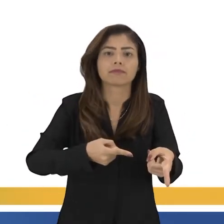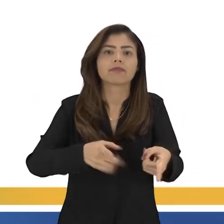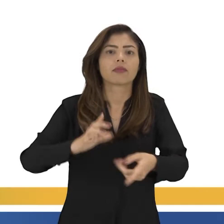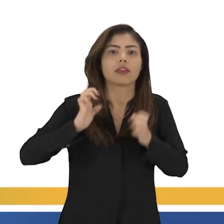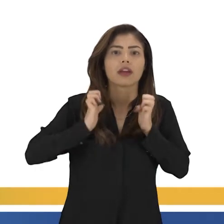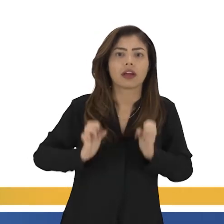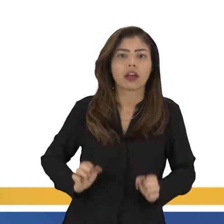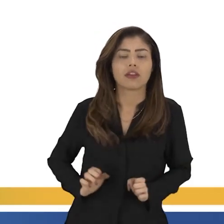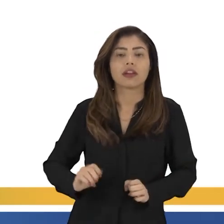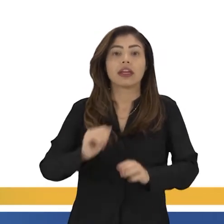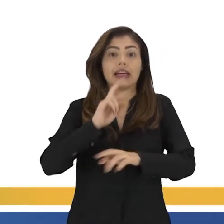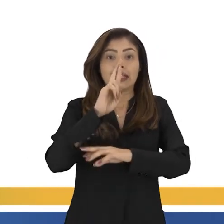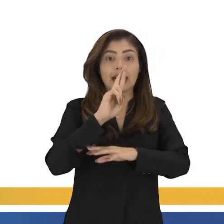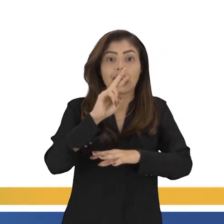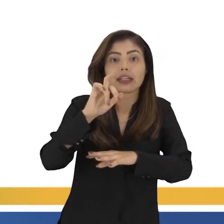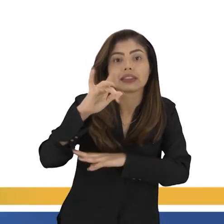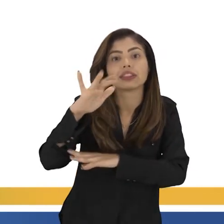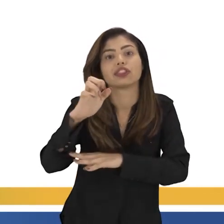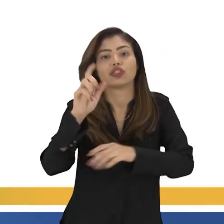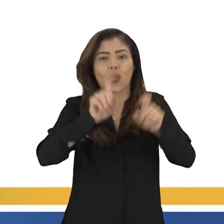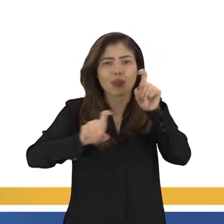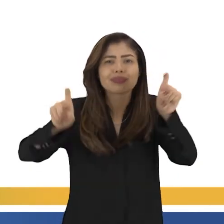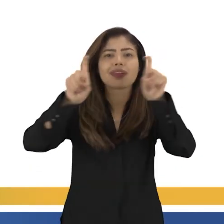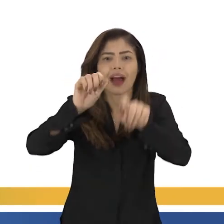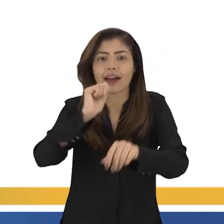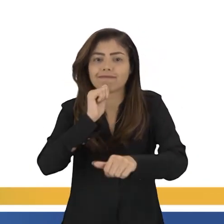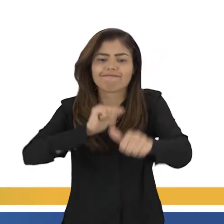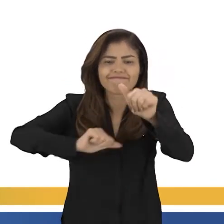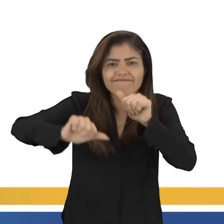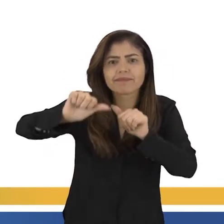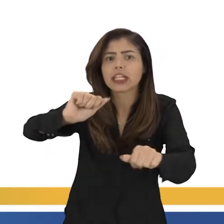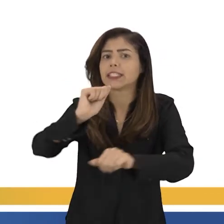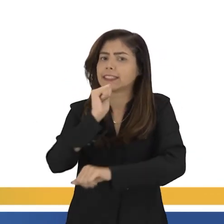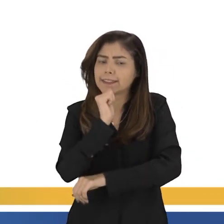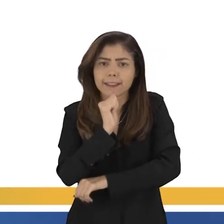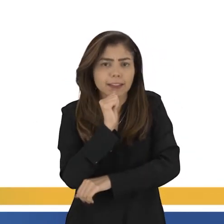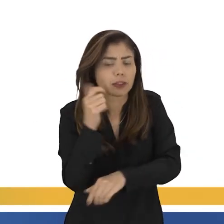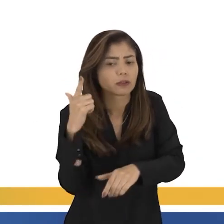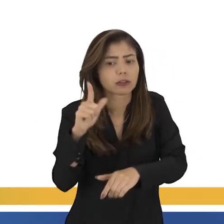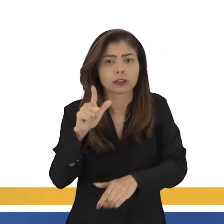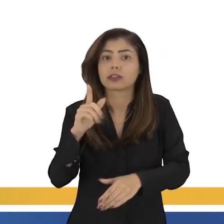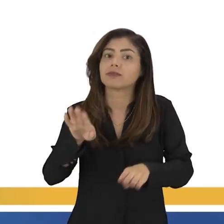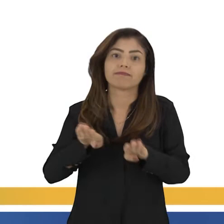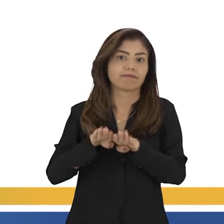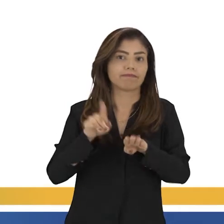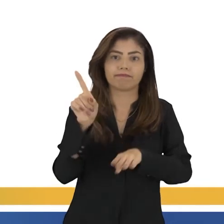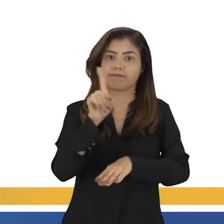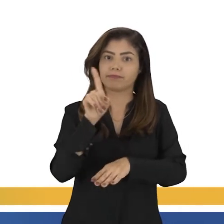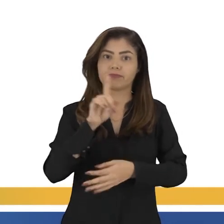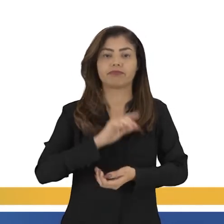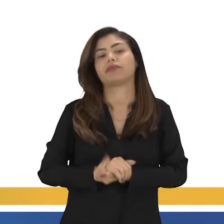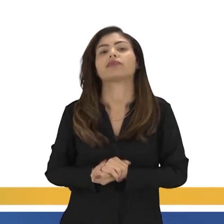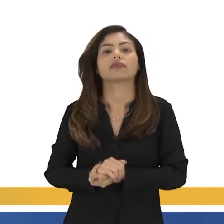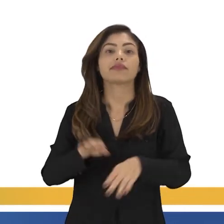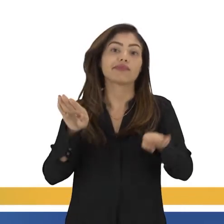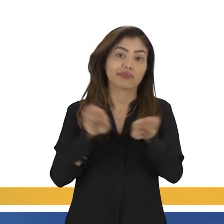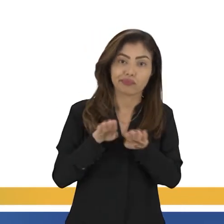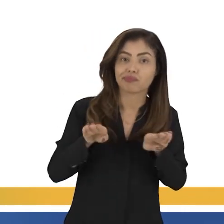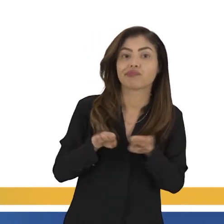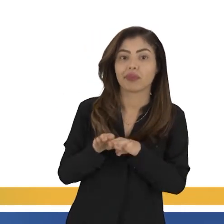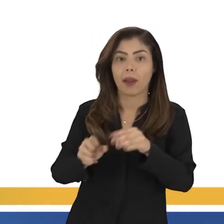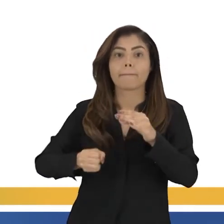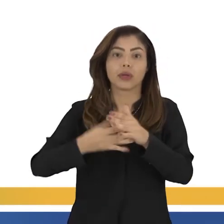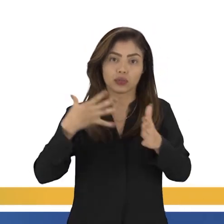de computadores, ela ainda não é uma mudança que a gente ainda não conseguiu estabelecer um consenso. Aliás, os crimes via